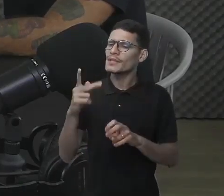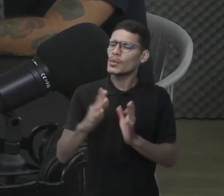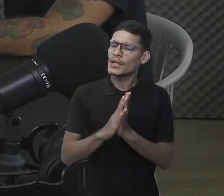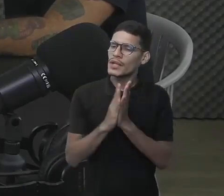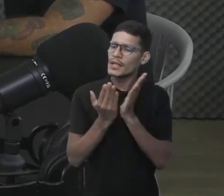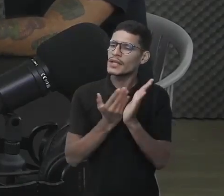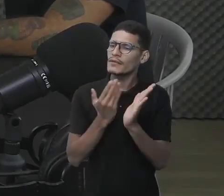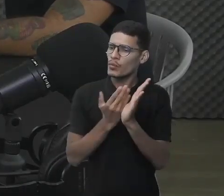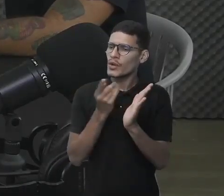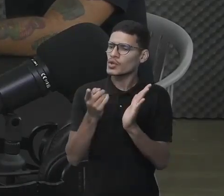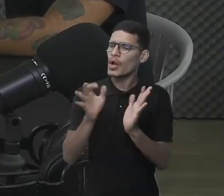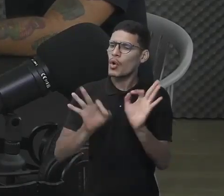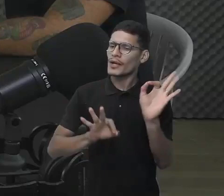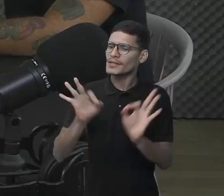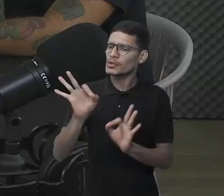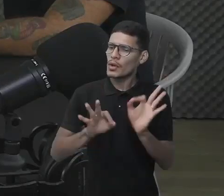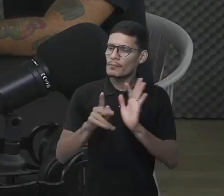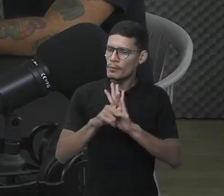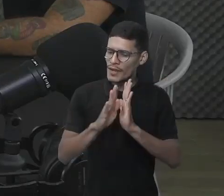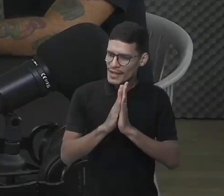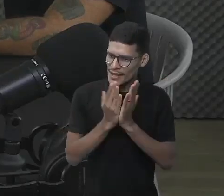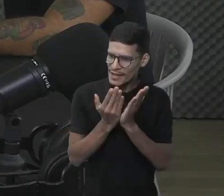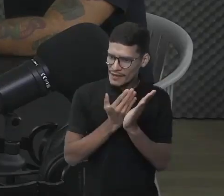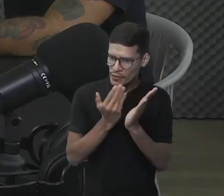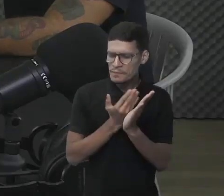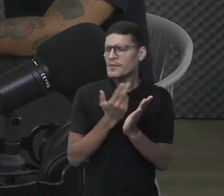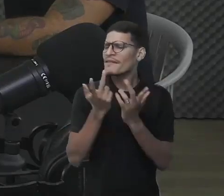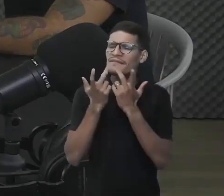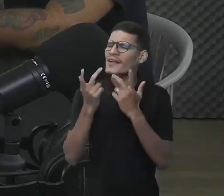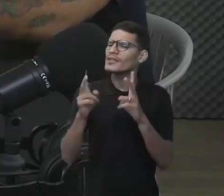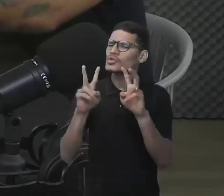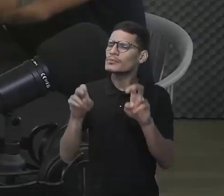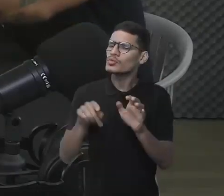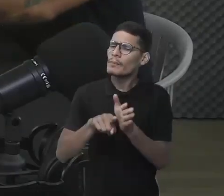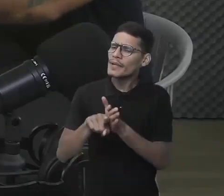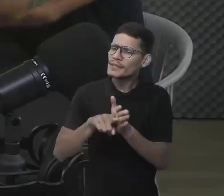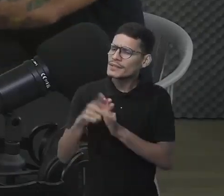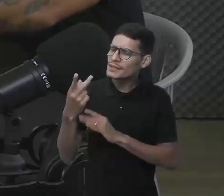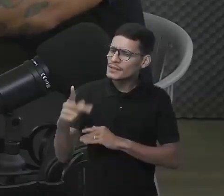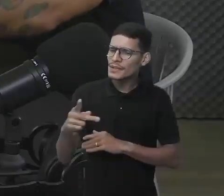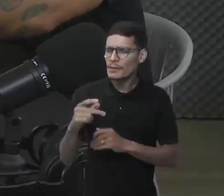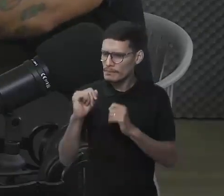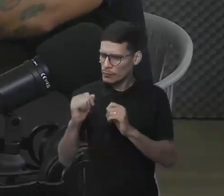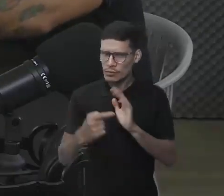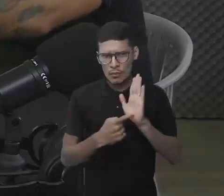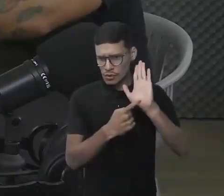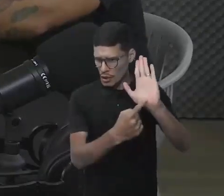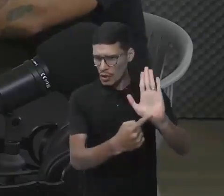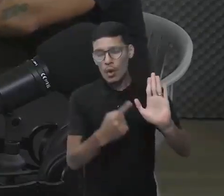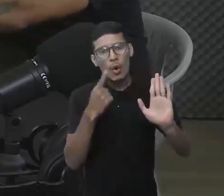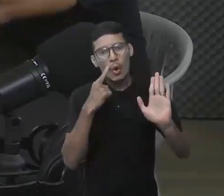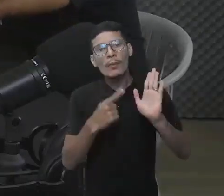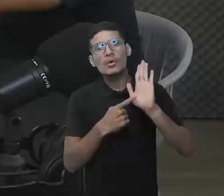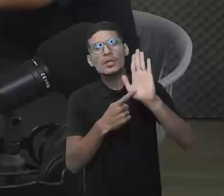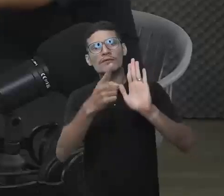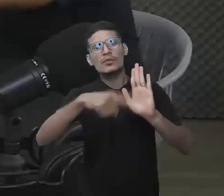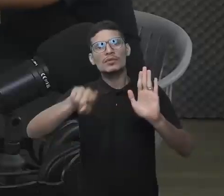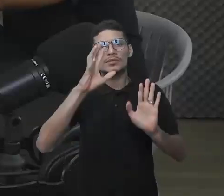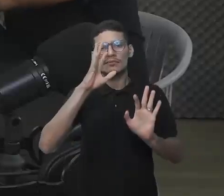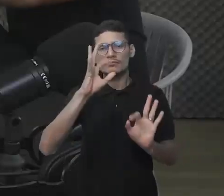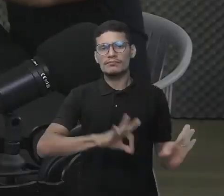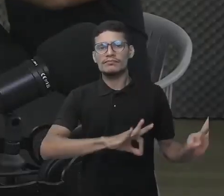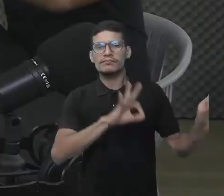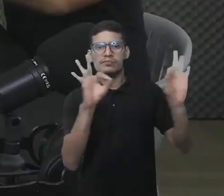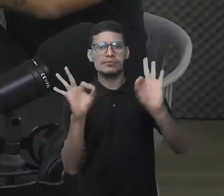que a senhora é organizadora desse livro. Isso. Fala um pouco sobre a pesquisa, eu posso mostrar Sim, vou mostrar aqui para quem está assistindo a